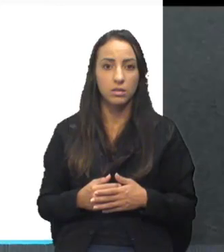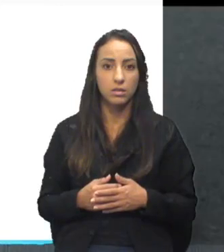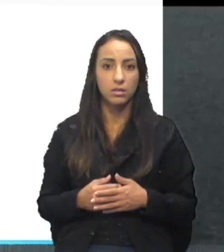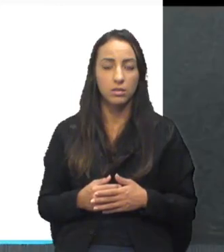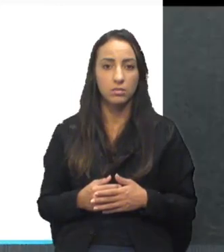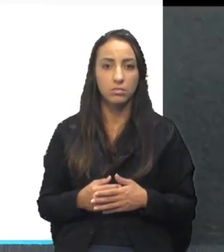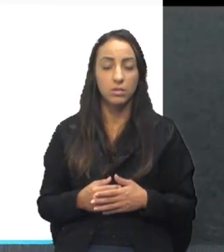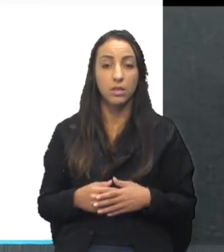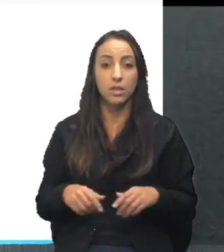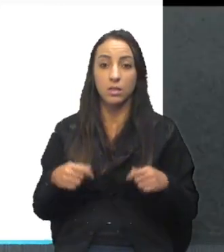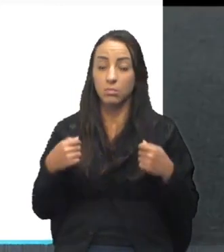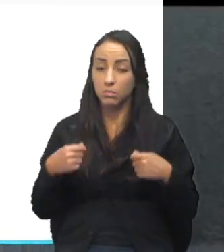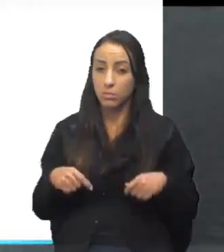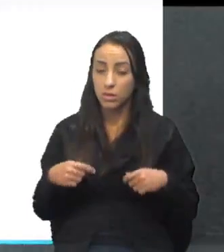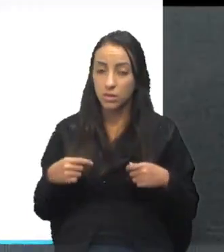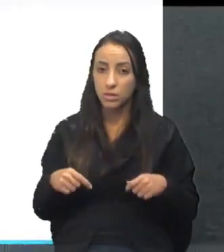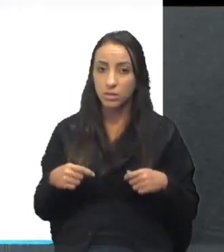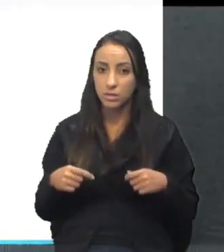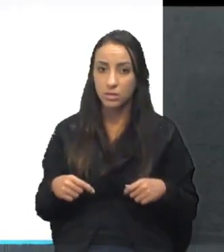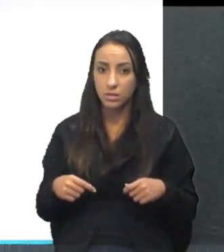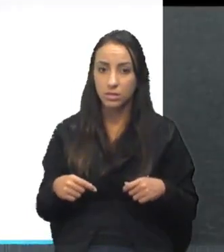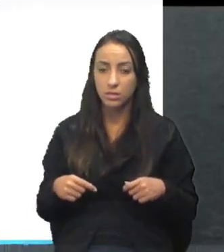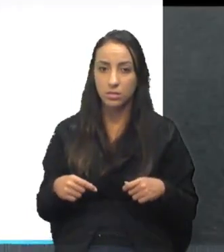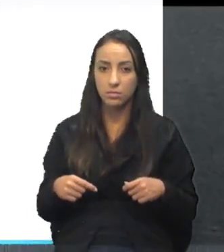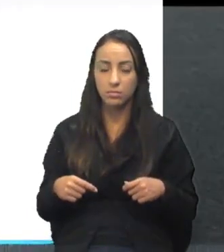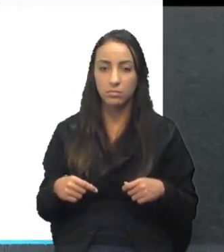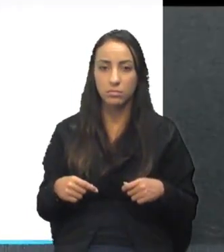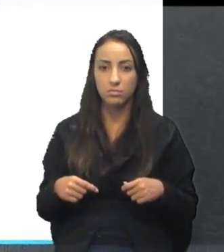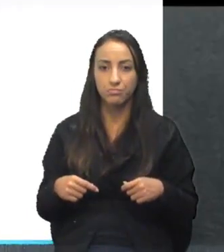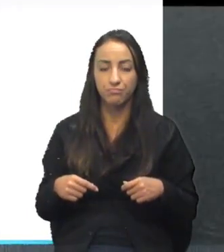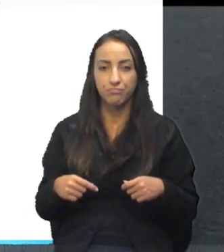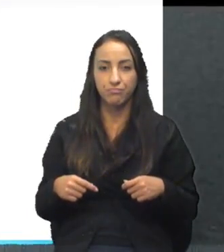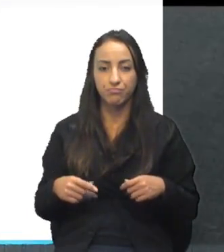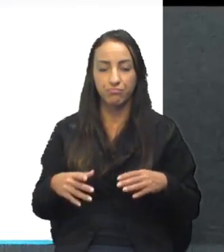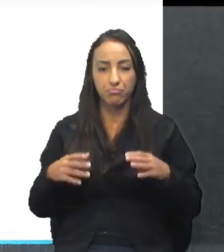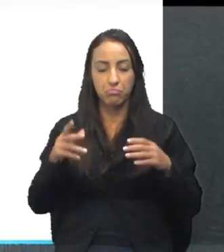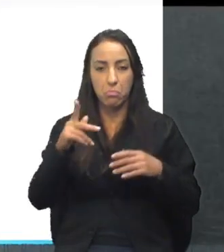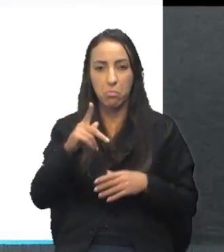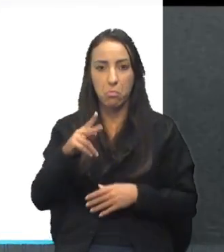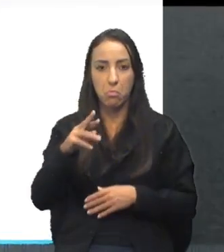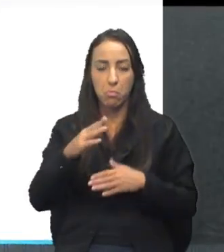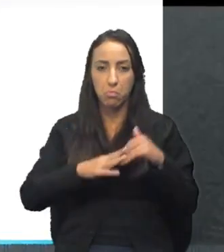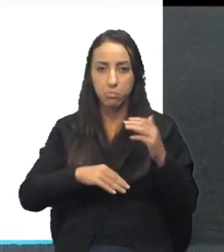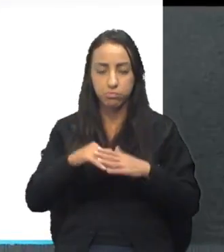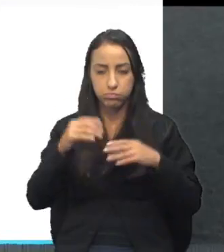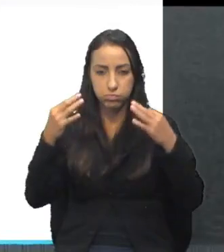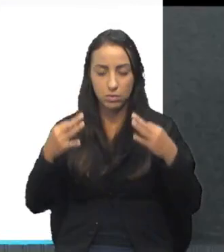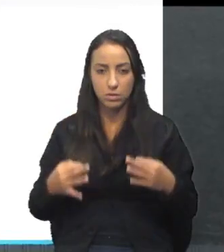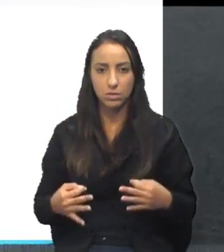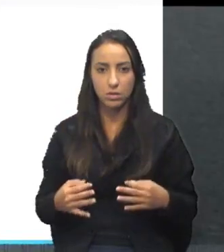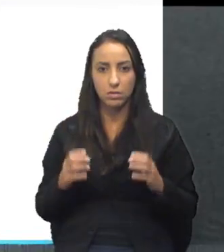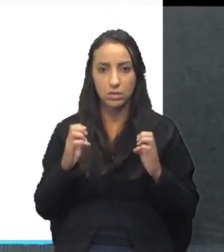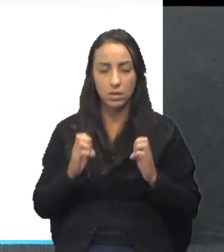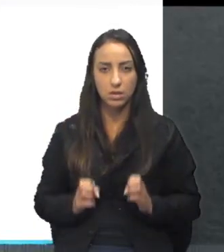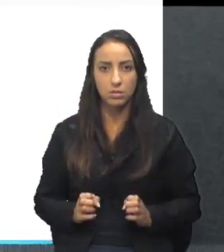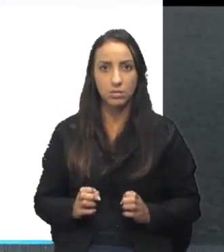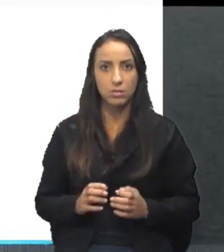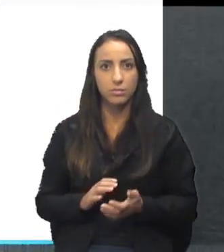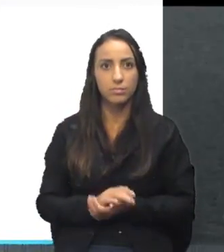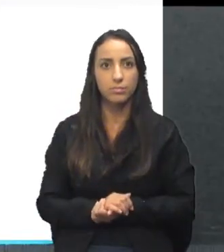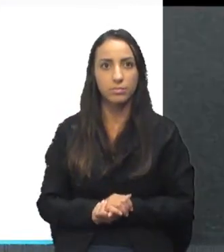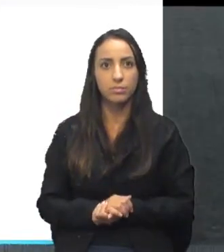de profissionalismo, sentimentos e emoções. É realizado após a constatação